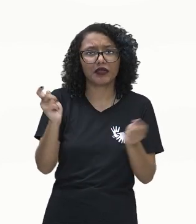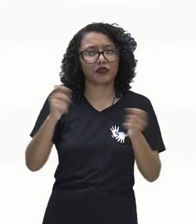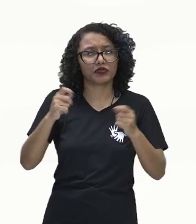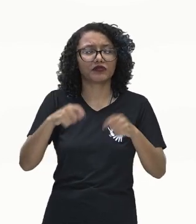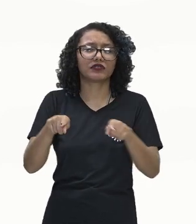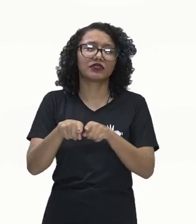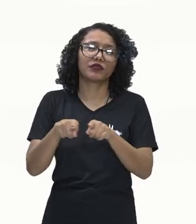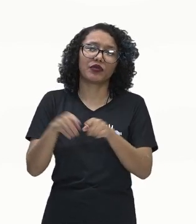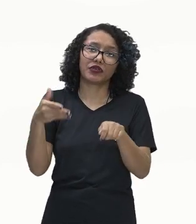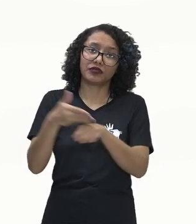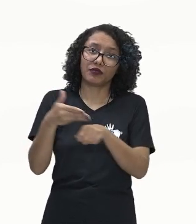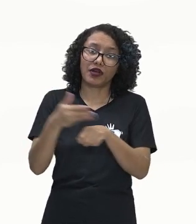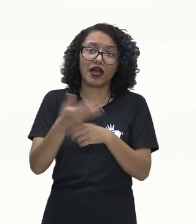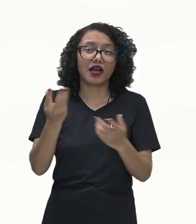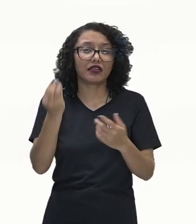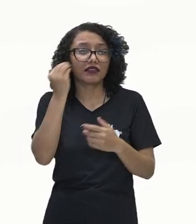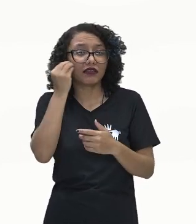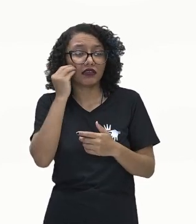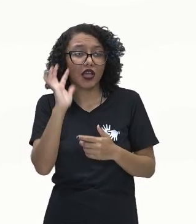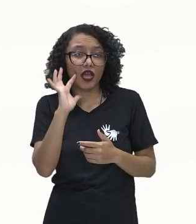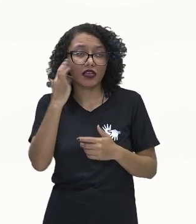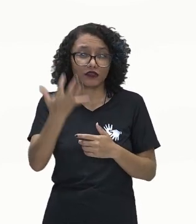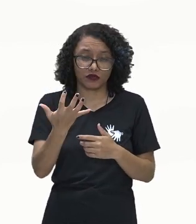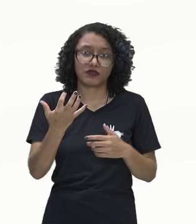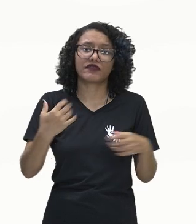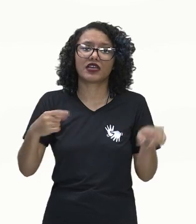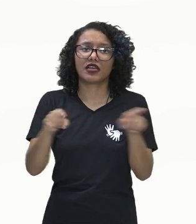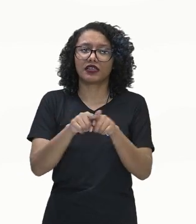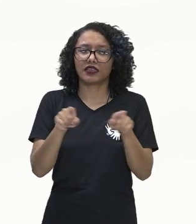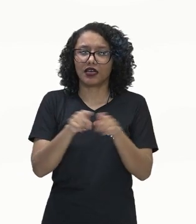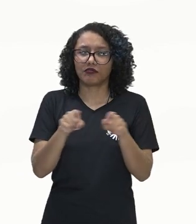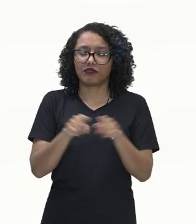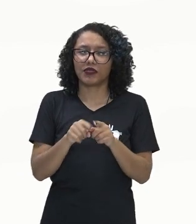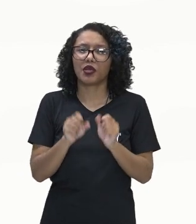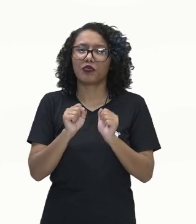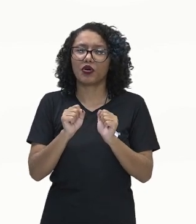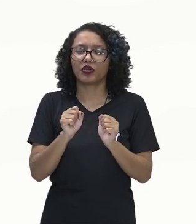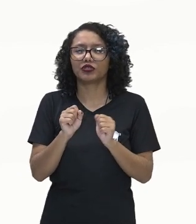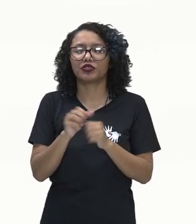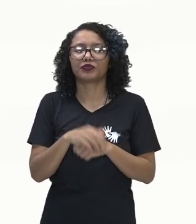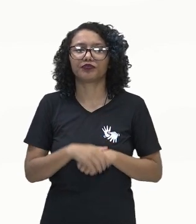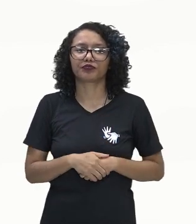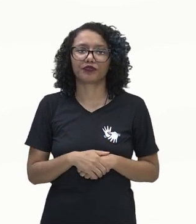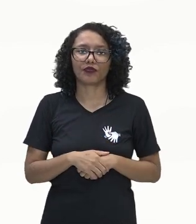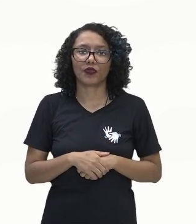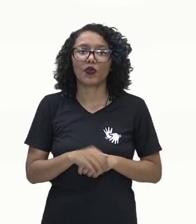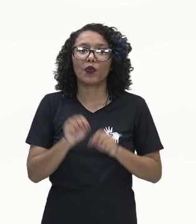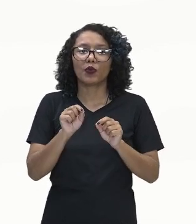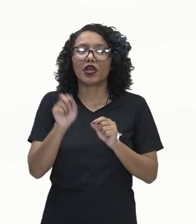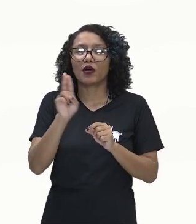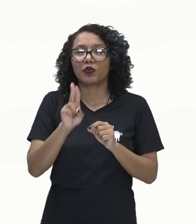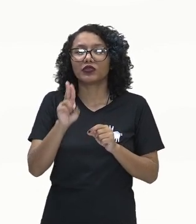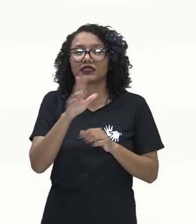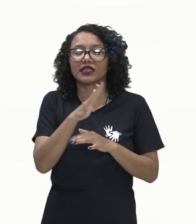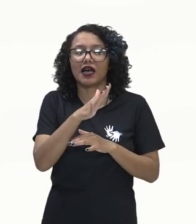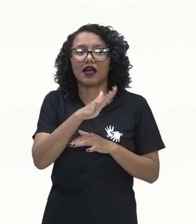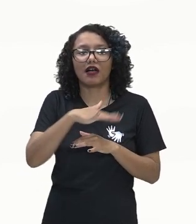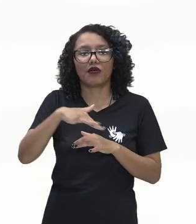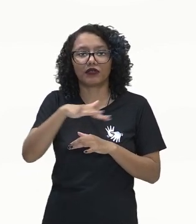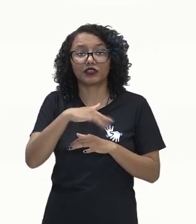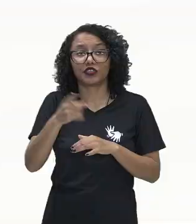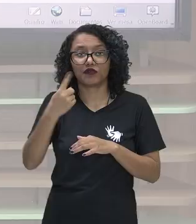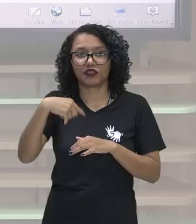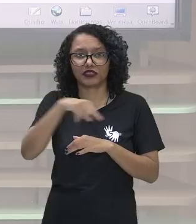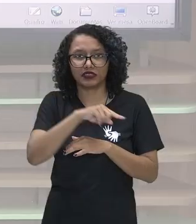Vocês podem também utilizar desse espaço que vocês aprenderam a usar como ninguém, porque vocês já nasceram nesse contexto de